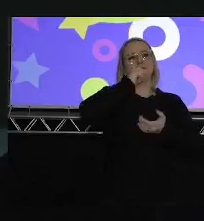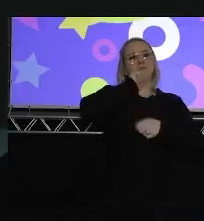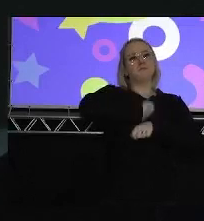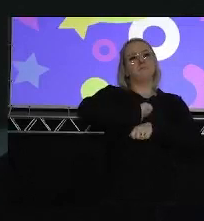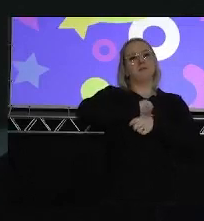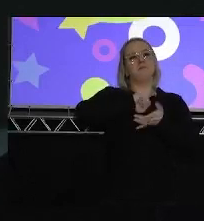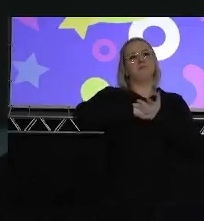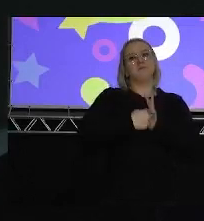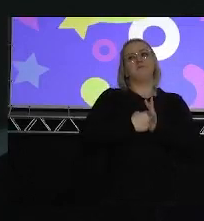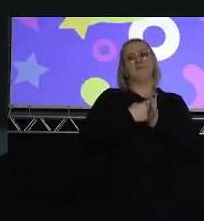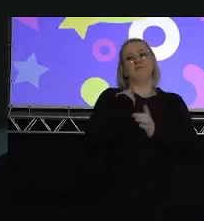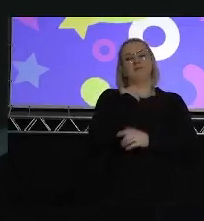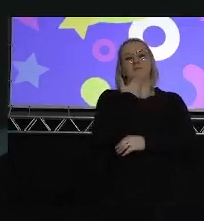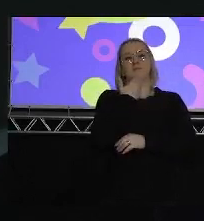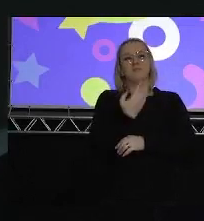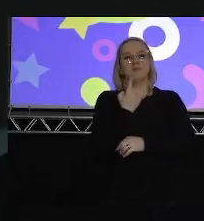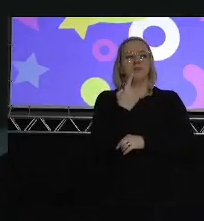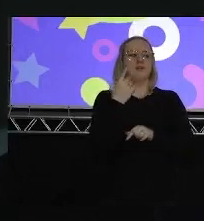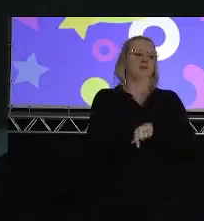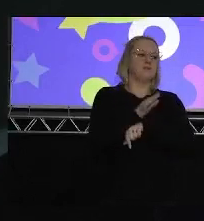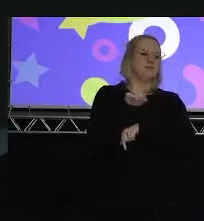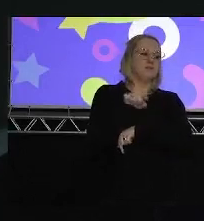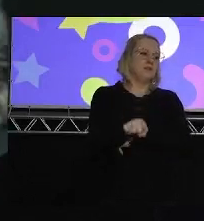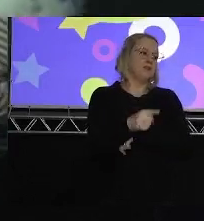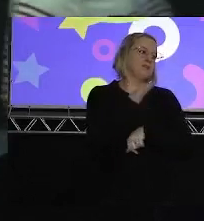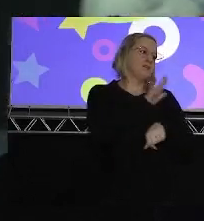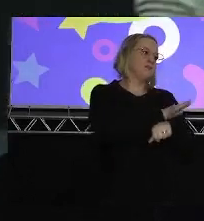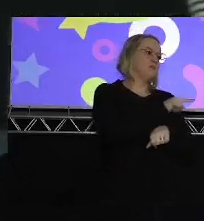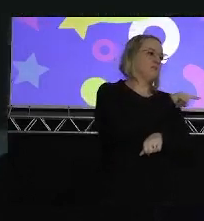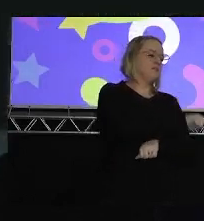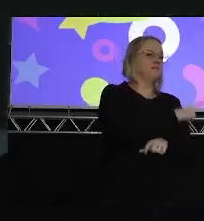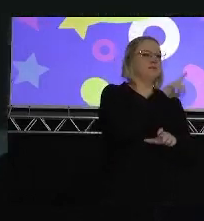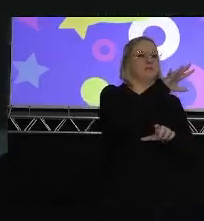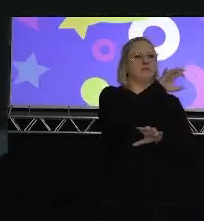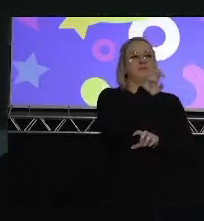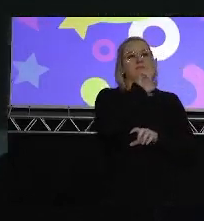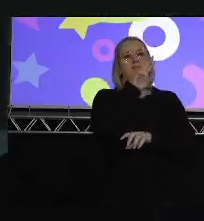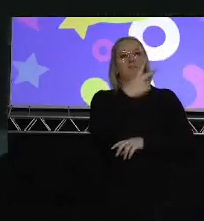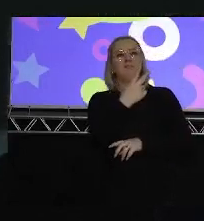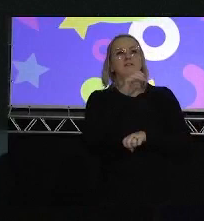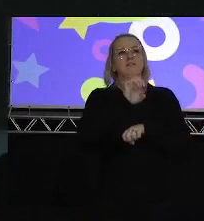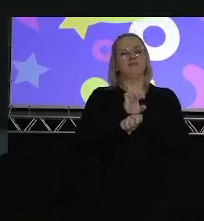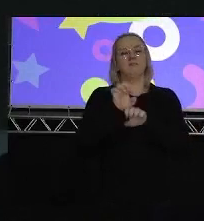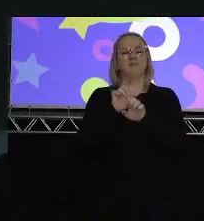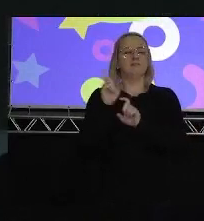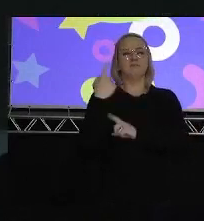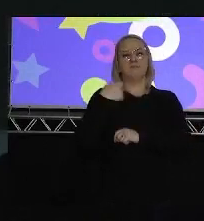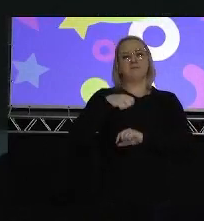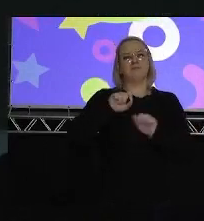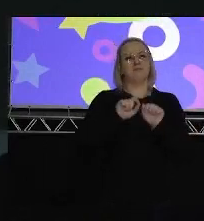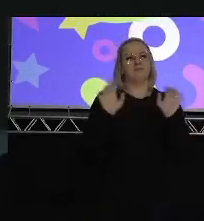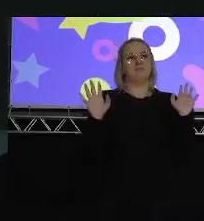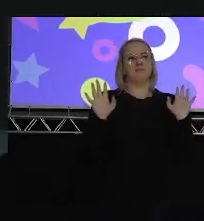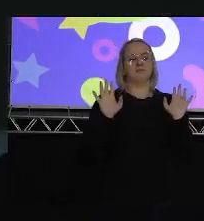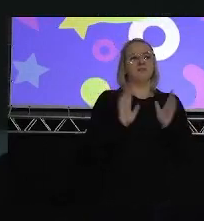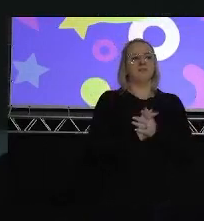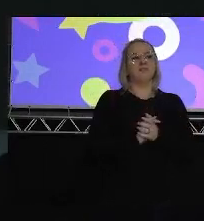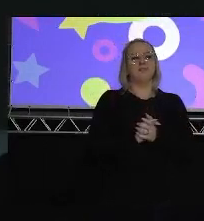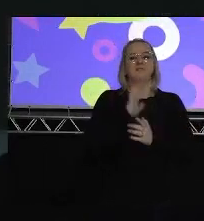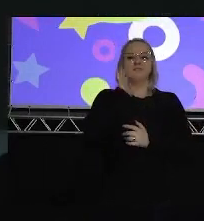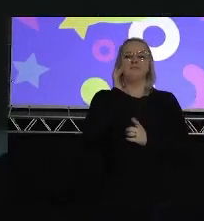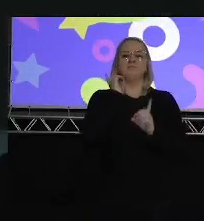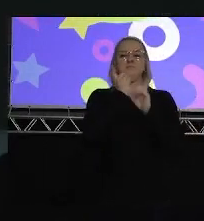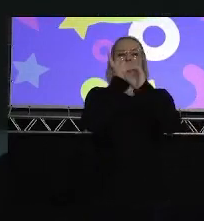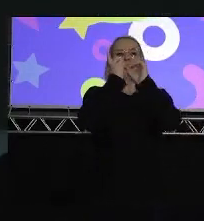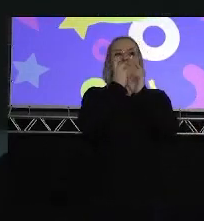pedir permissão para alguém, para outro, mudar a estrutura, falar com o RH. Não precisou fazer isso. A gente arranjou tudo